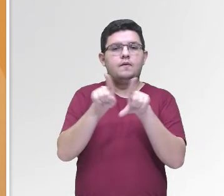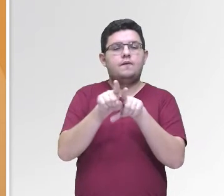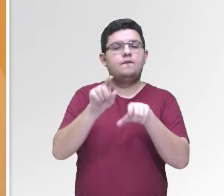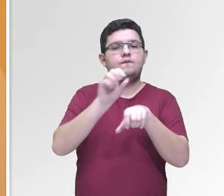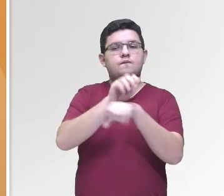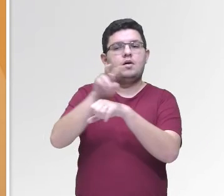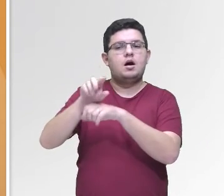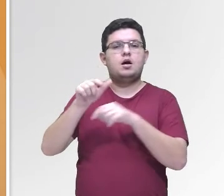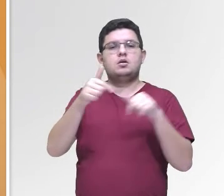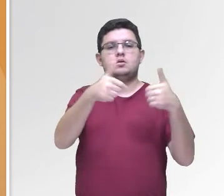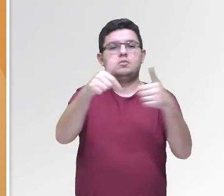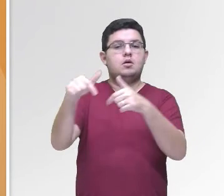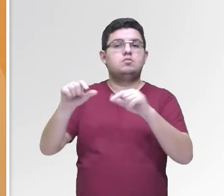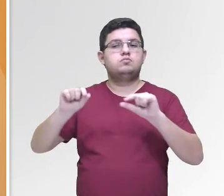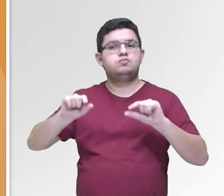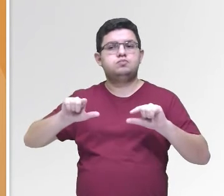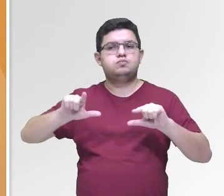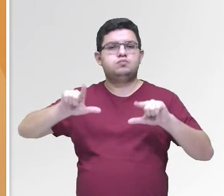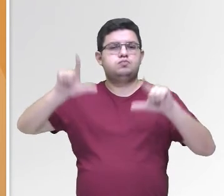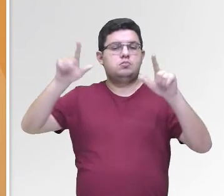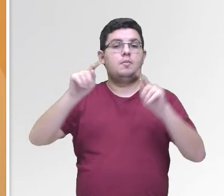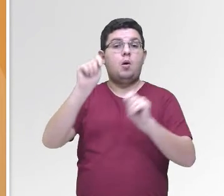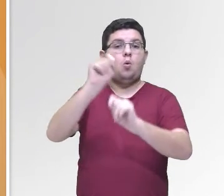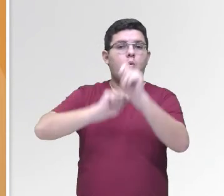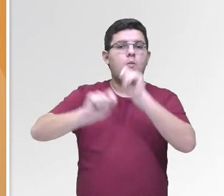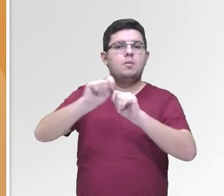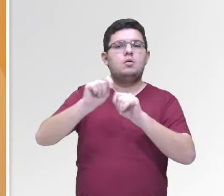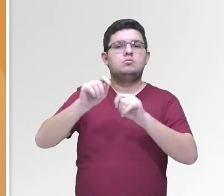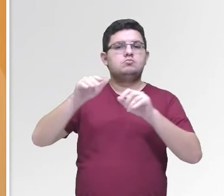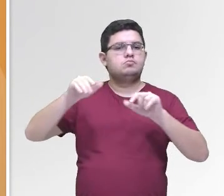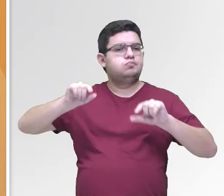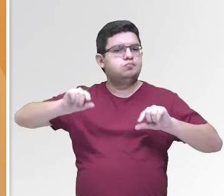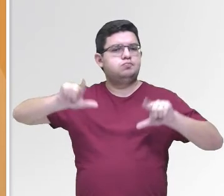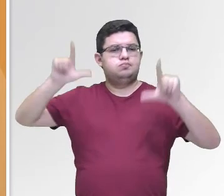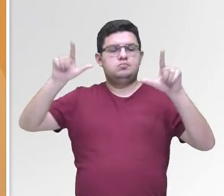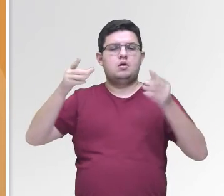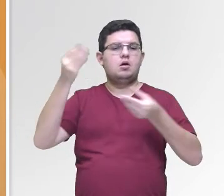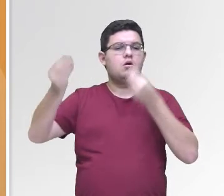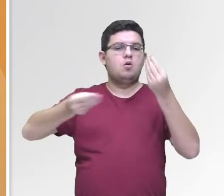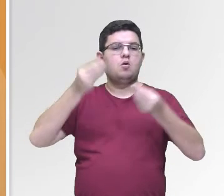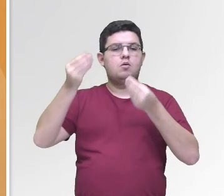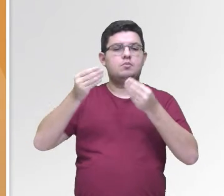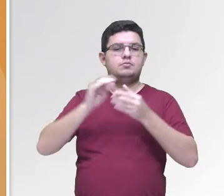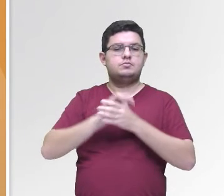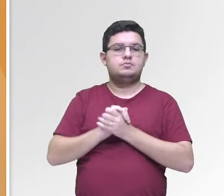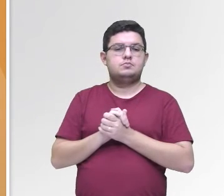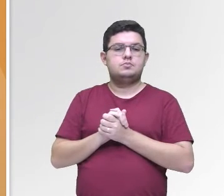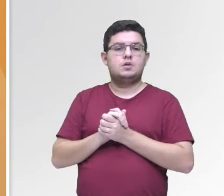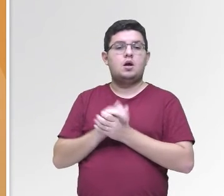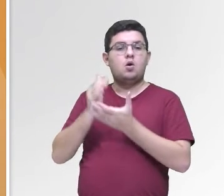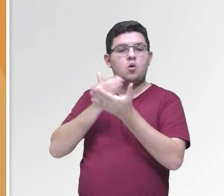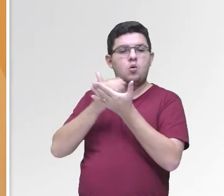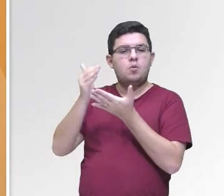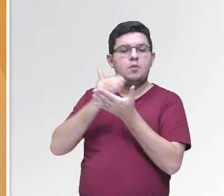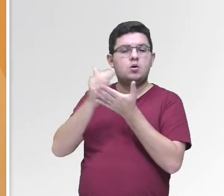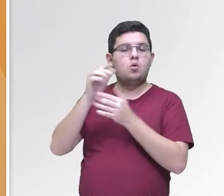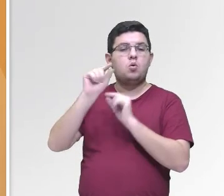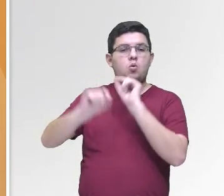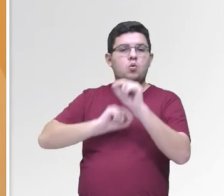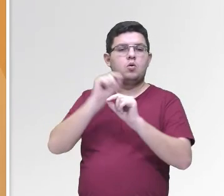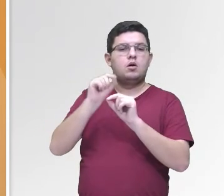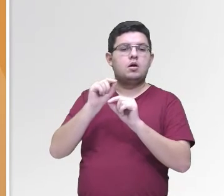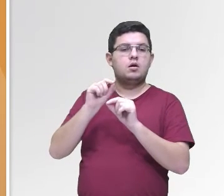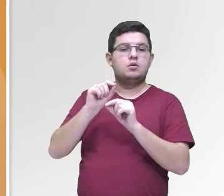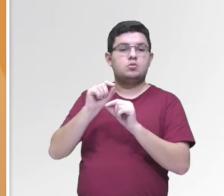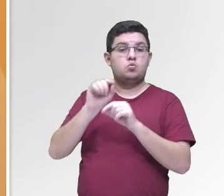a economia novamente. Aí o que aconteceu? Intervenção estatal da